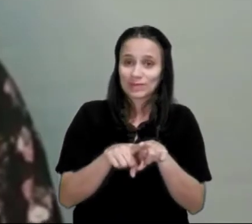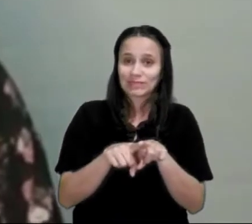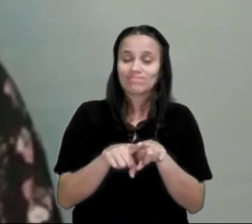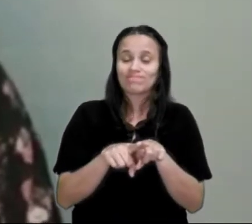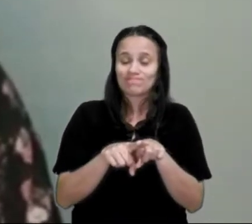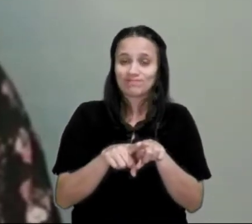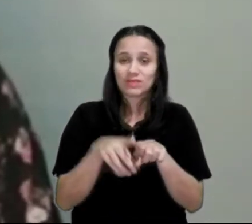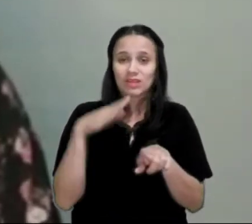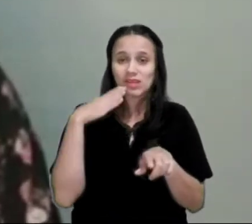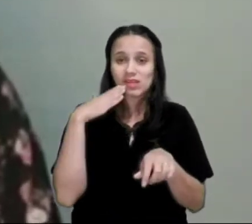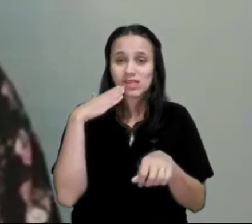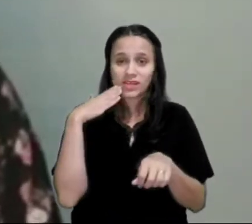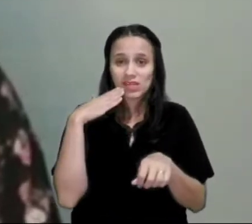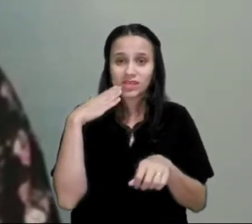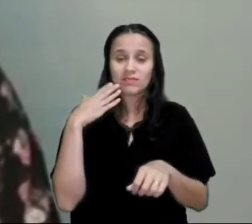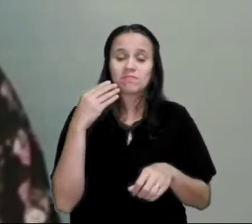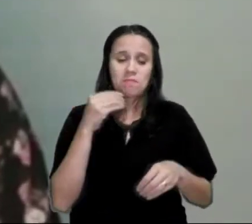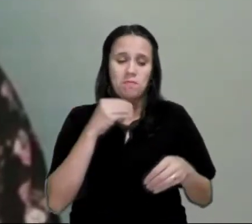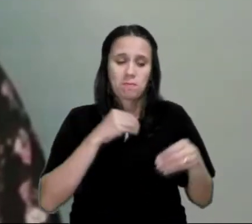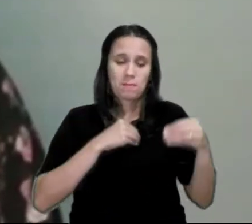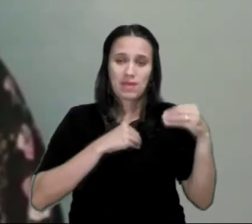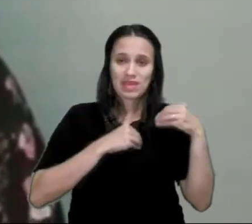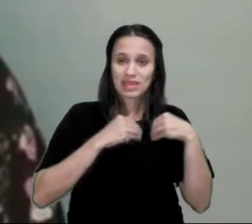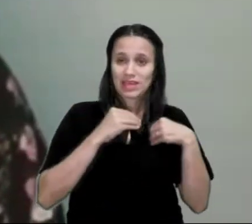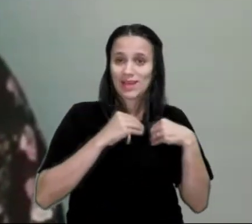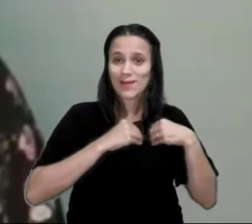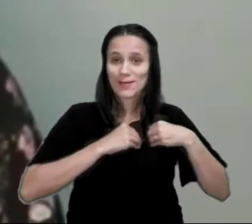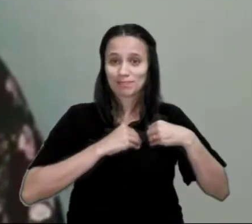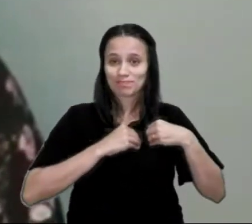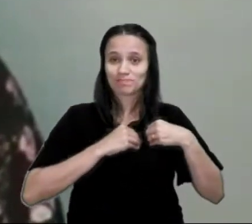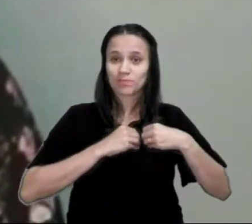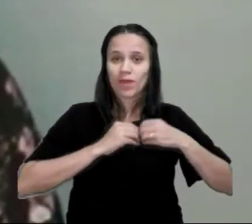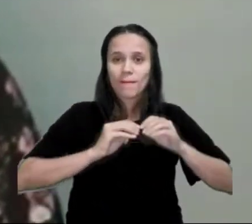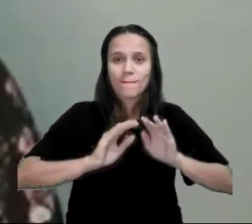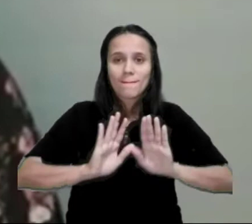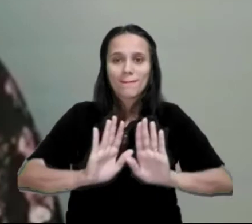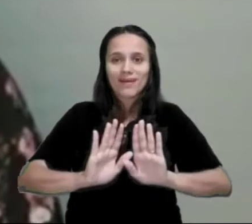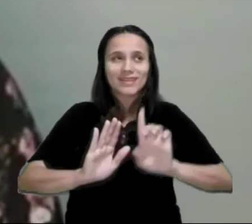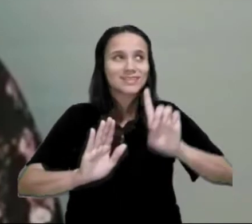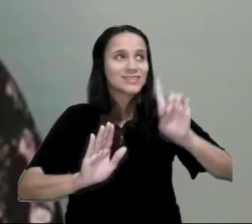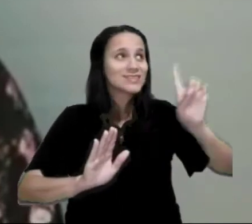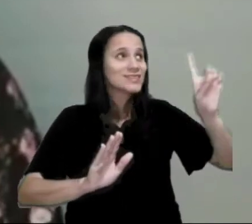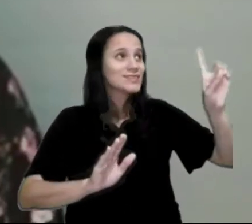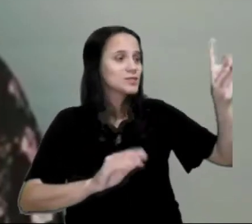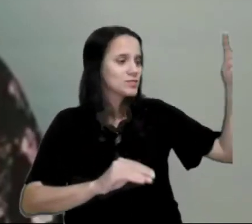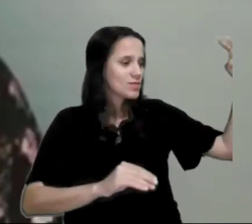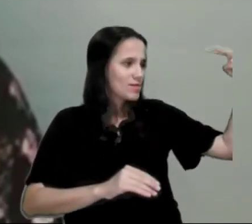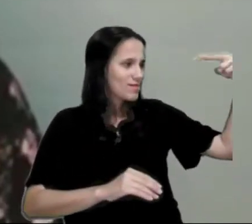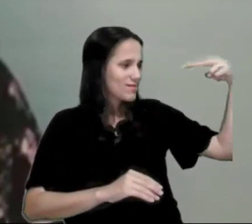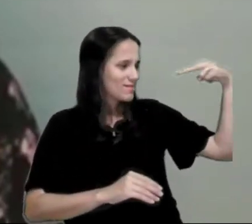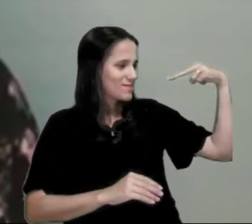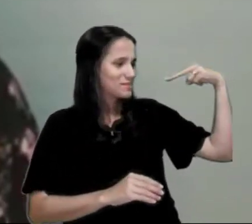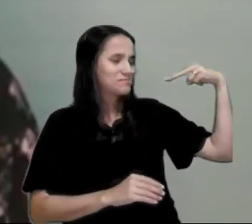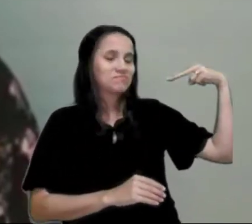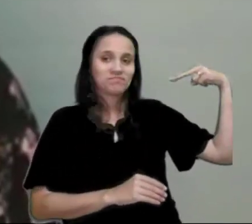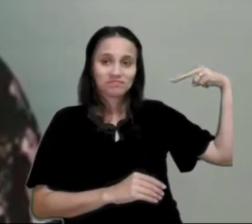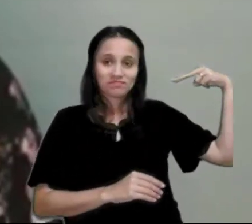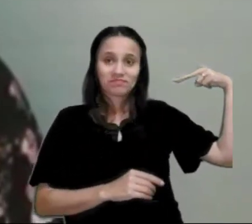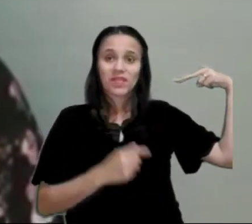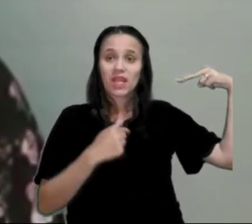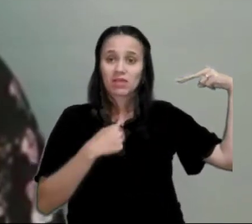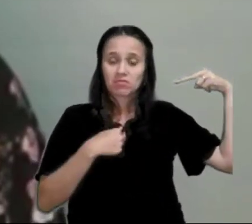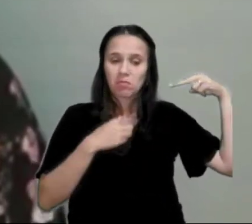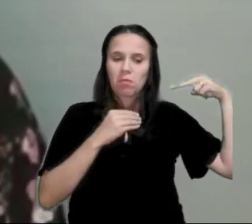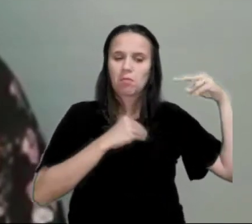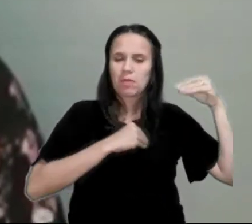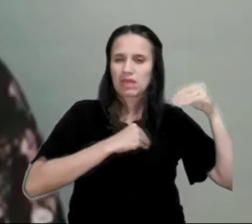humanos cheios de defeitos. O mais gracioso de tudo isso é que Deus, ele olha para